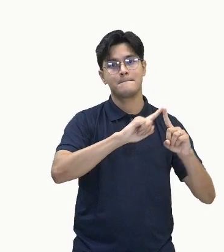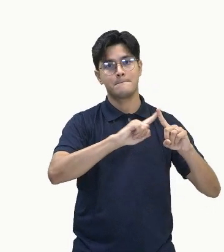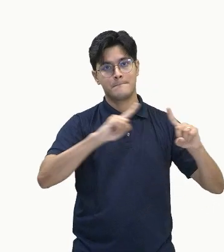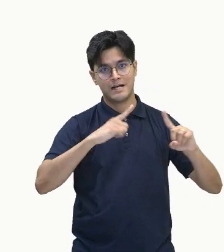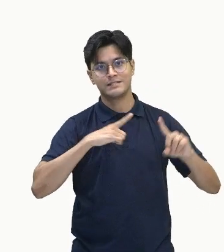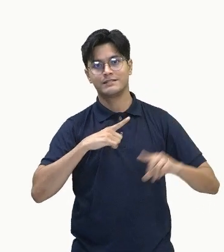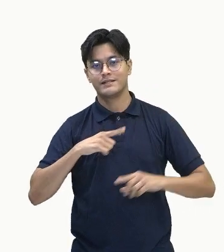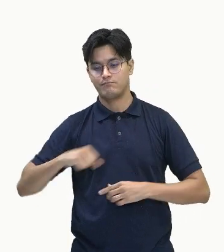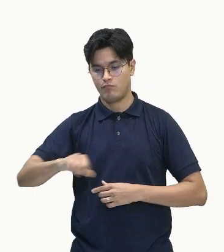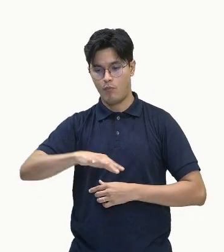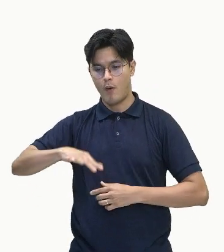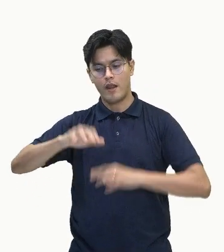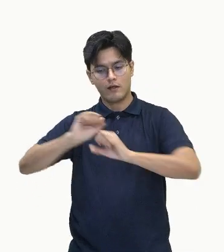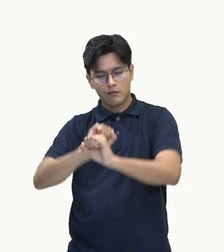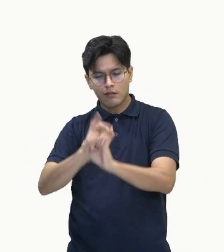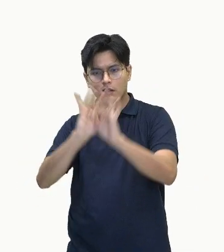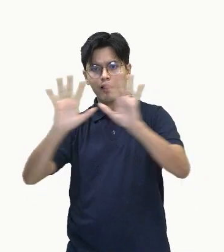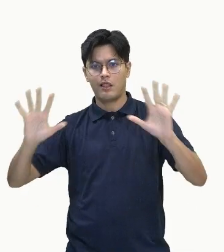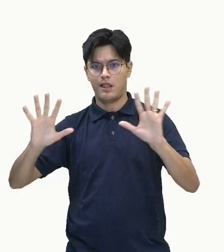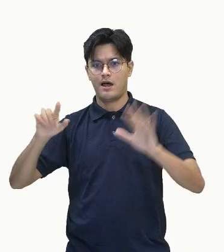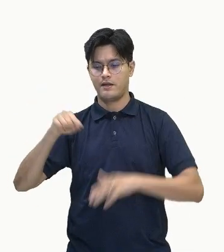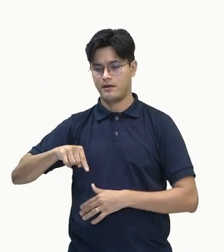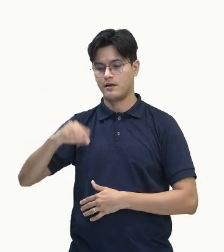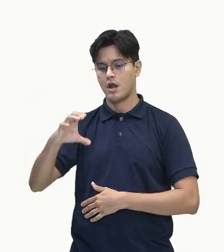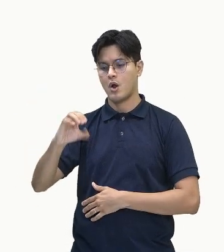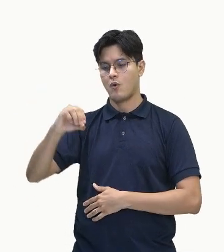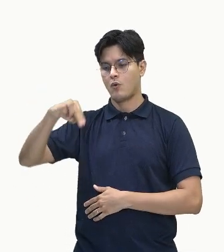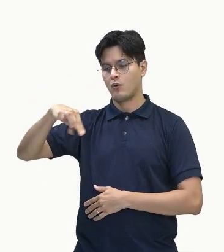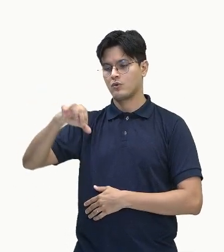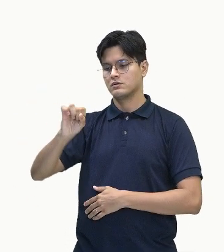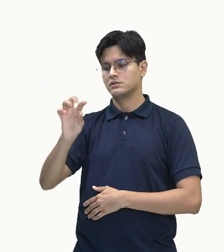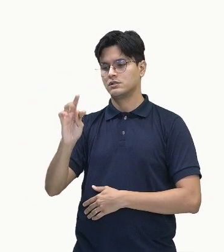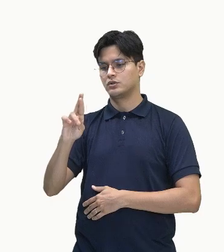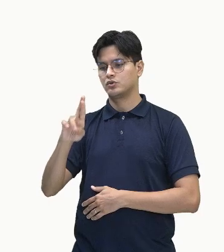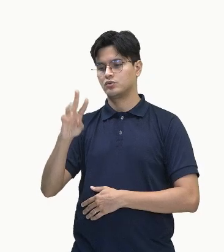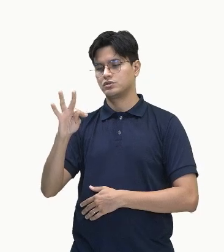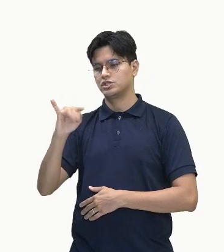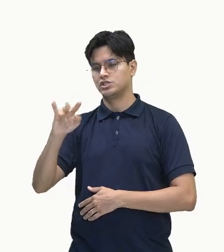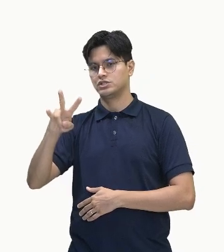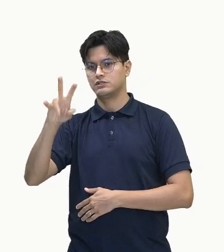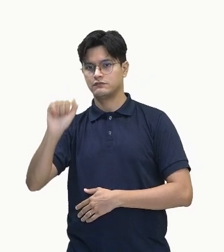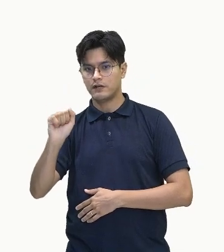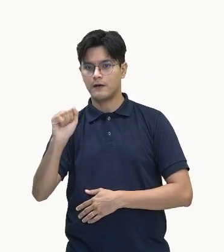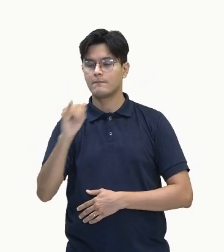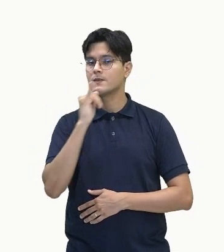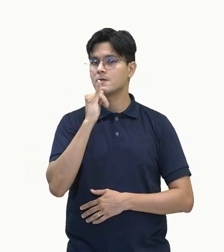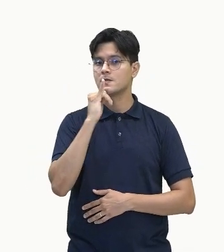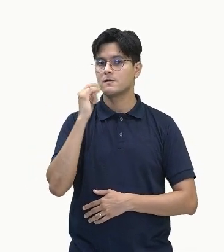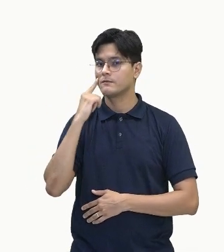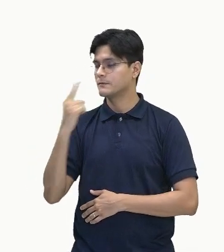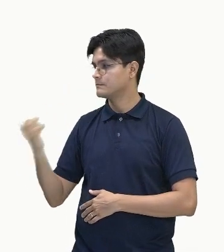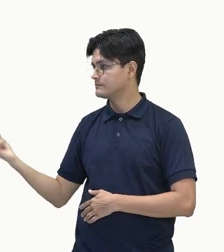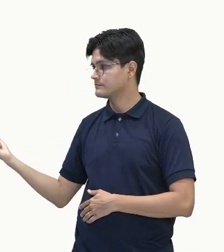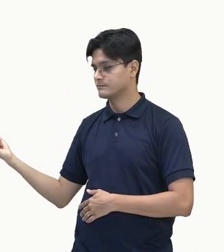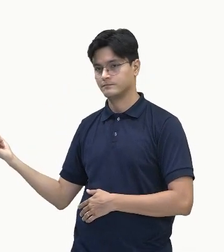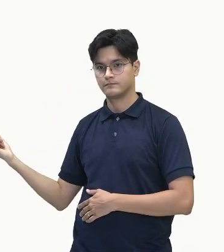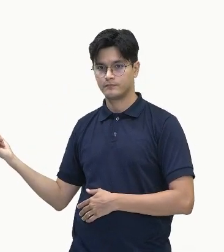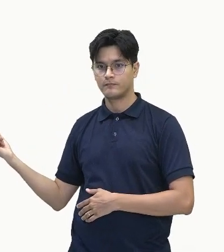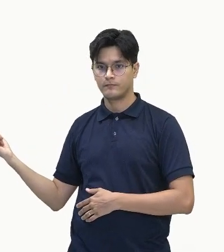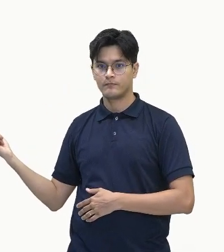regiões claras, houve interferência construtiva. Aqui, por exemplo, nessa parte aqui nós temos uma região mais clara. E